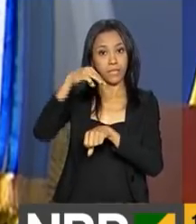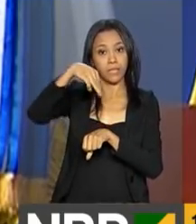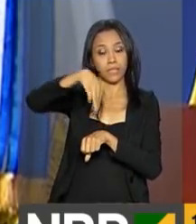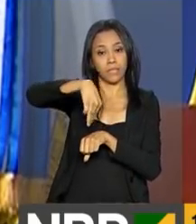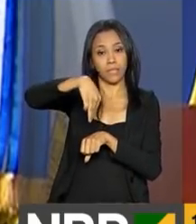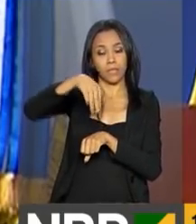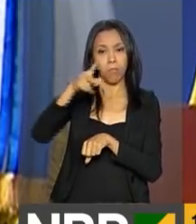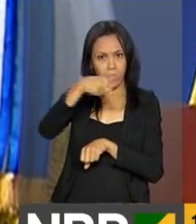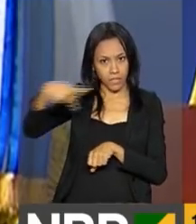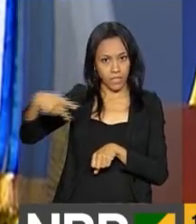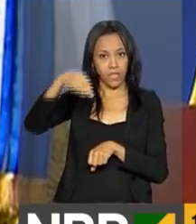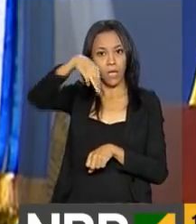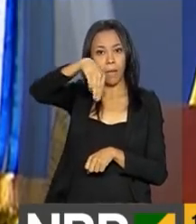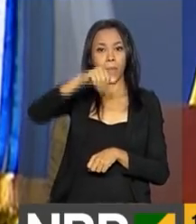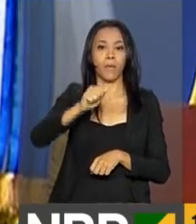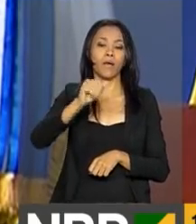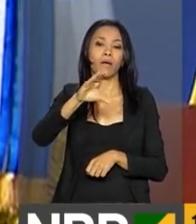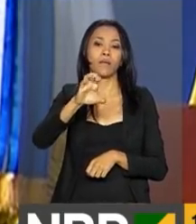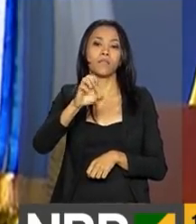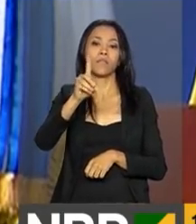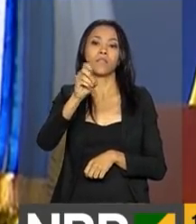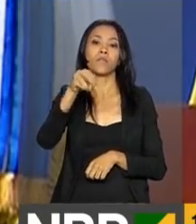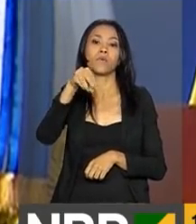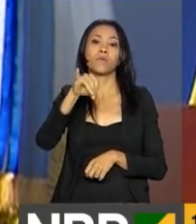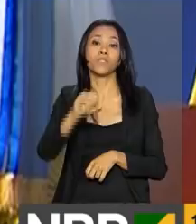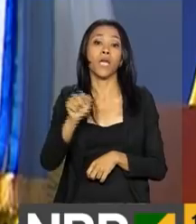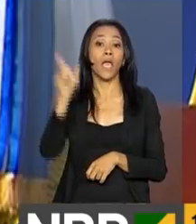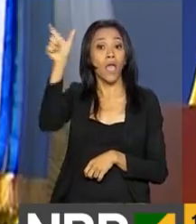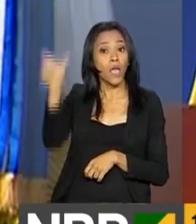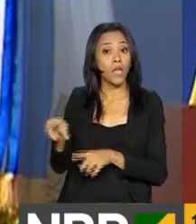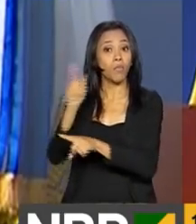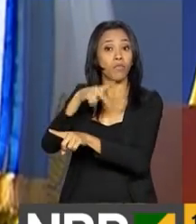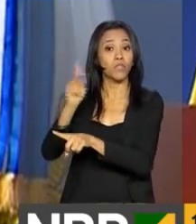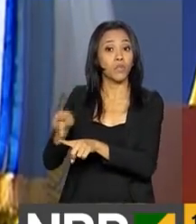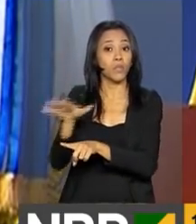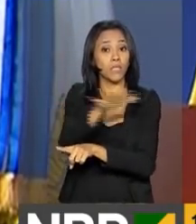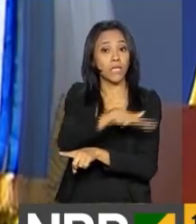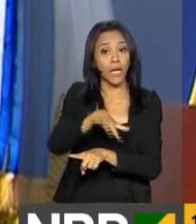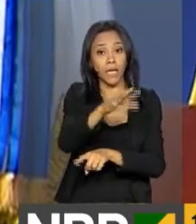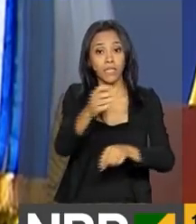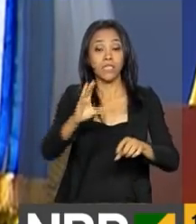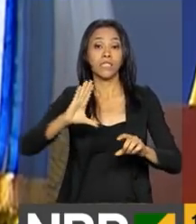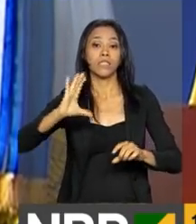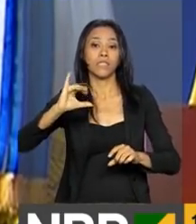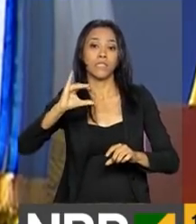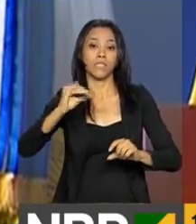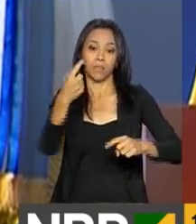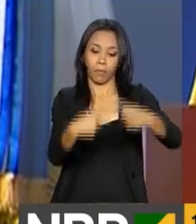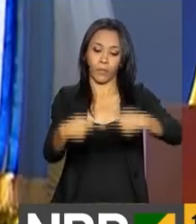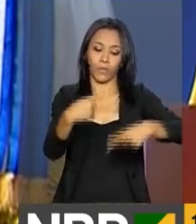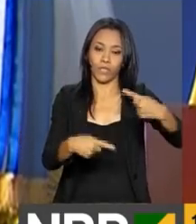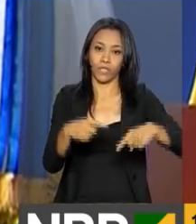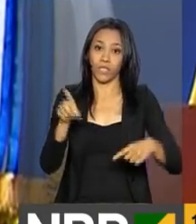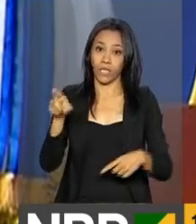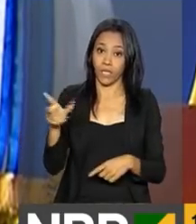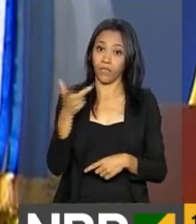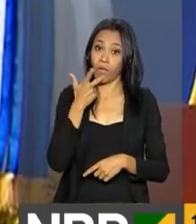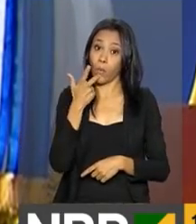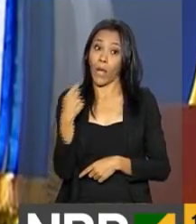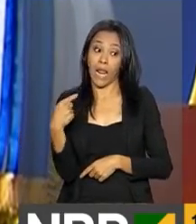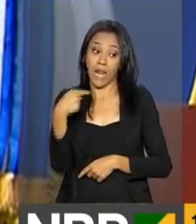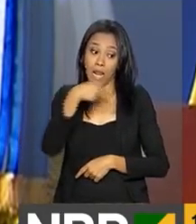professor, senhores, de ciência política. E ele dizia o seguinte, ele disse, olha, o presidente, lá nós não usamos a